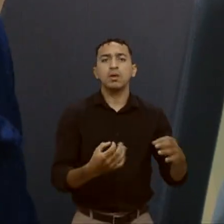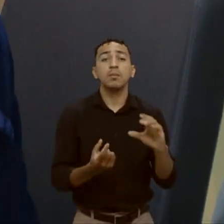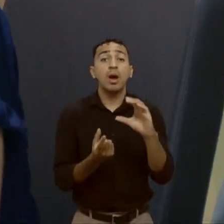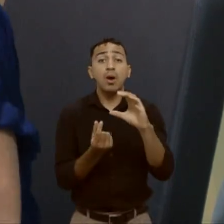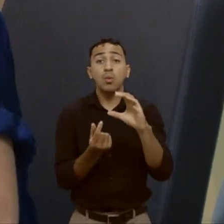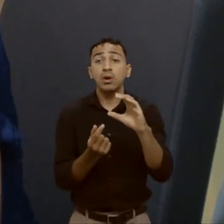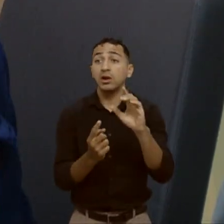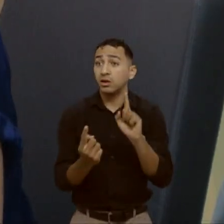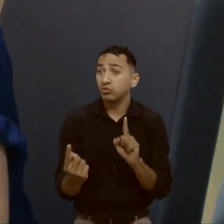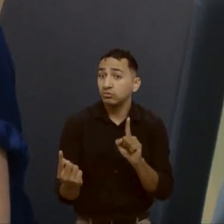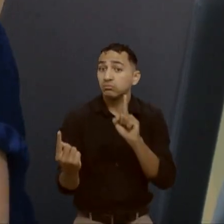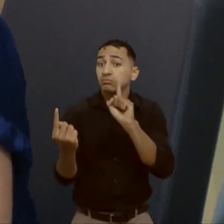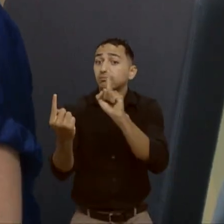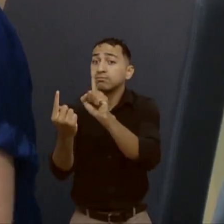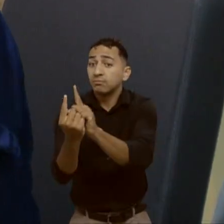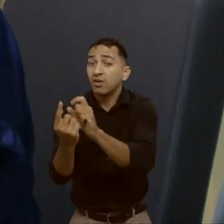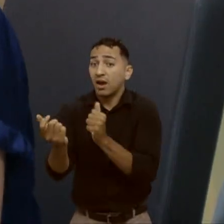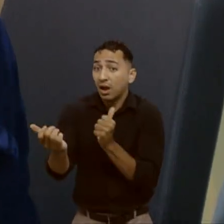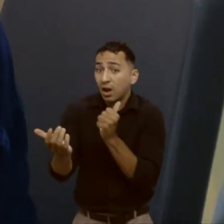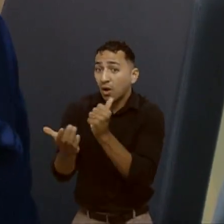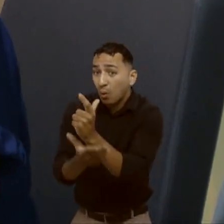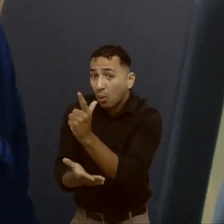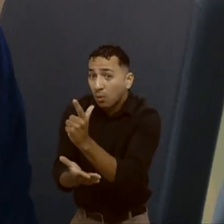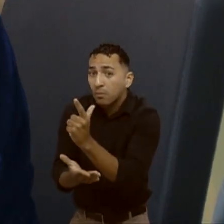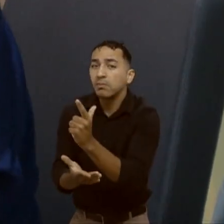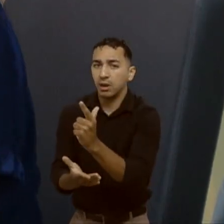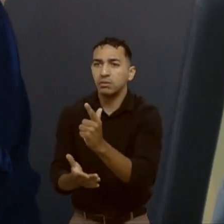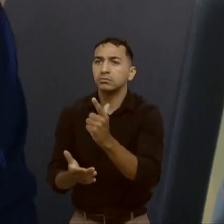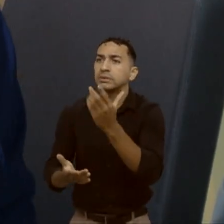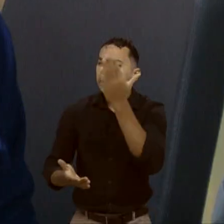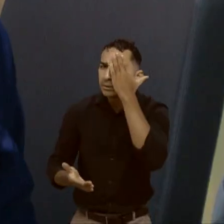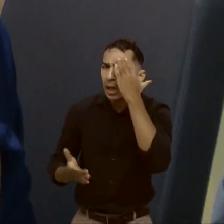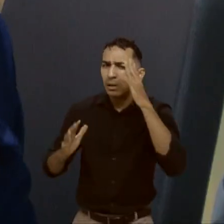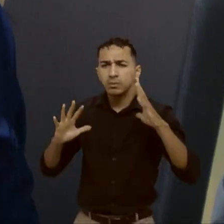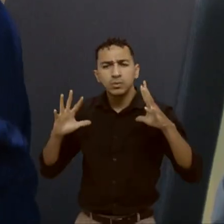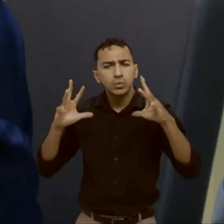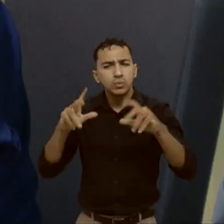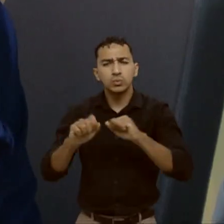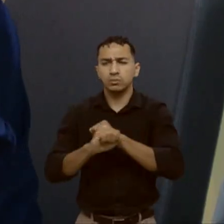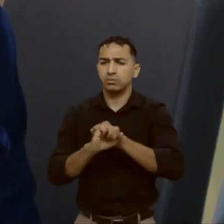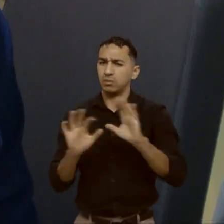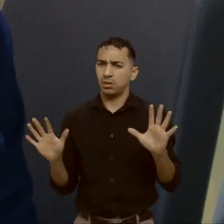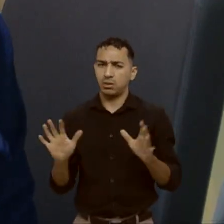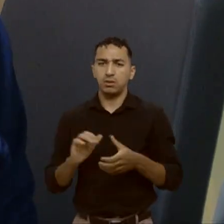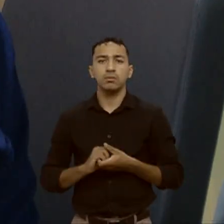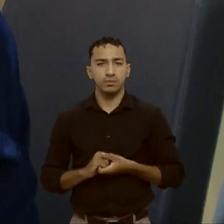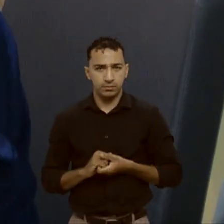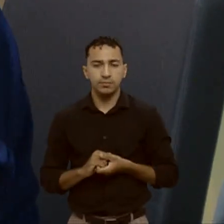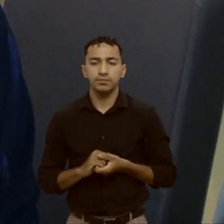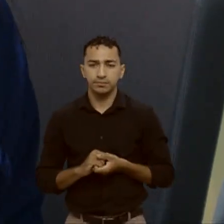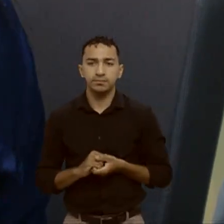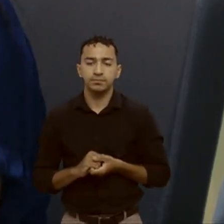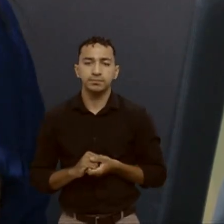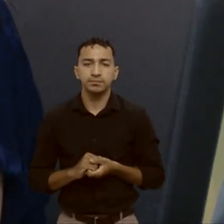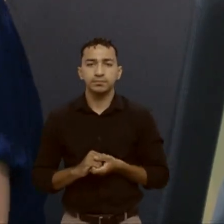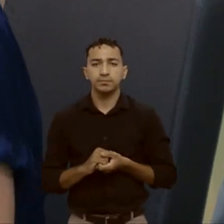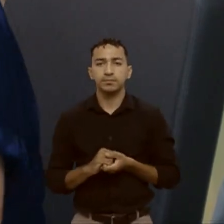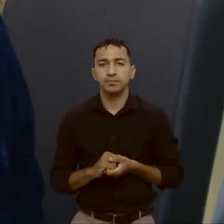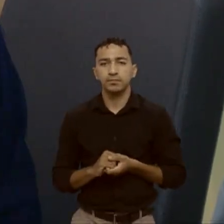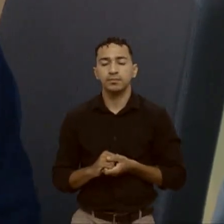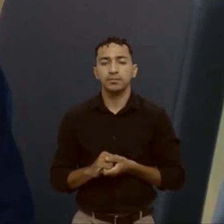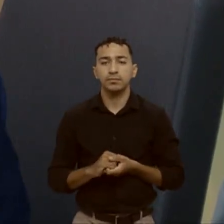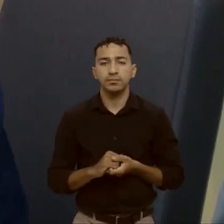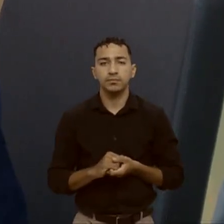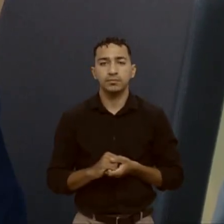e tenha essa informação clara, precisa, ostensiva e tudo mais que decorre dessas práticas, se